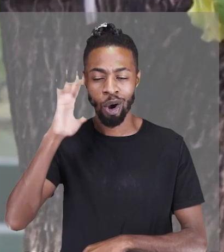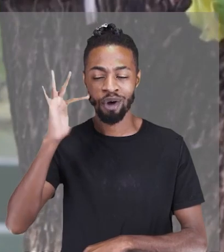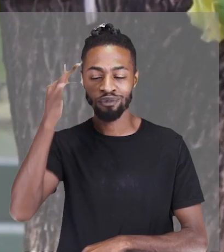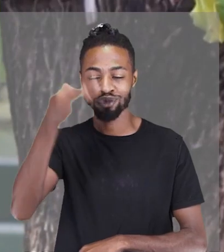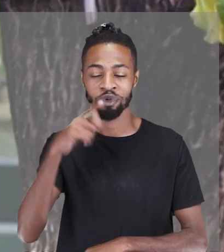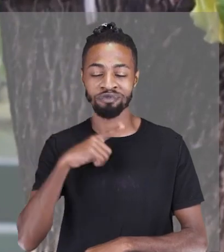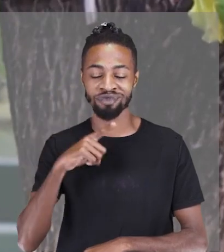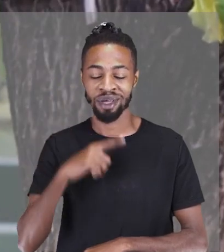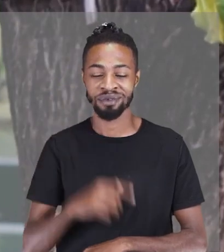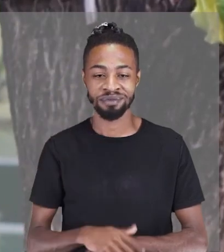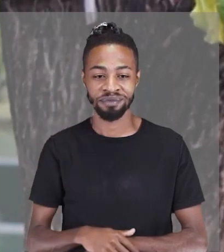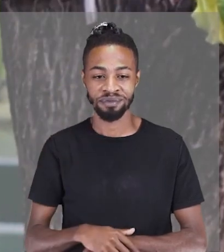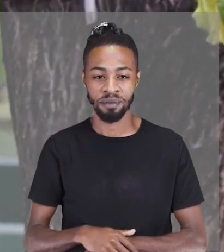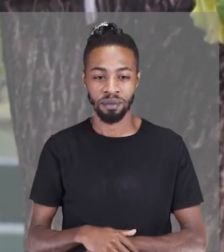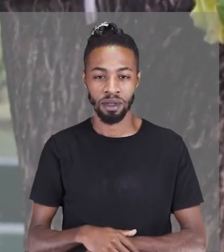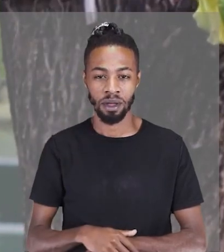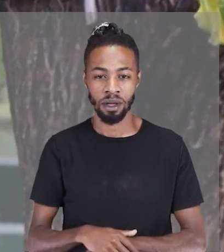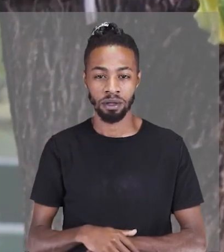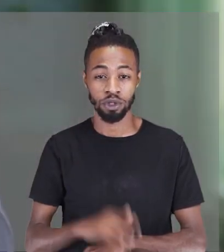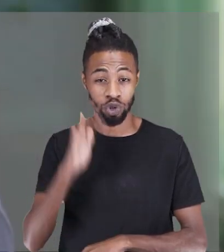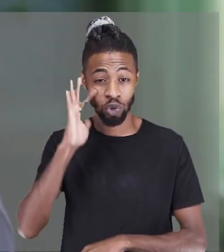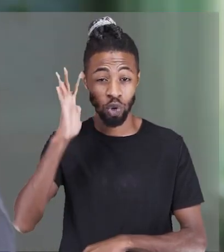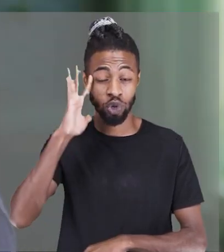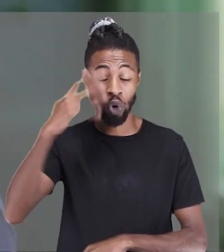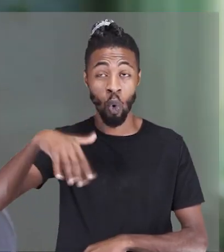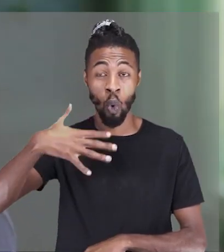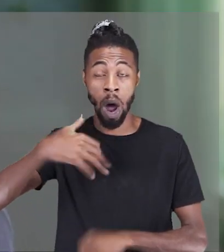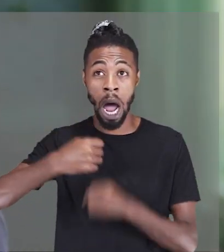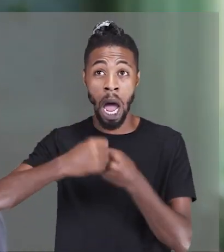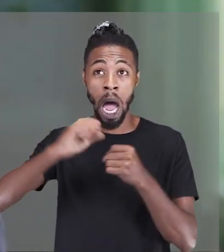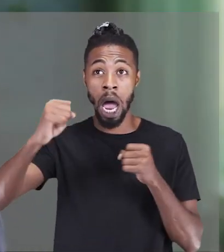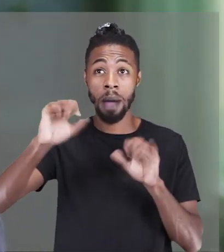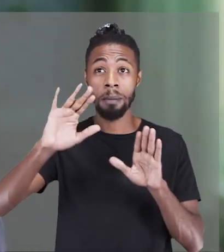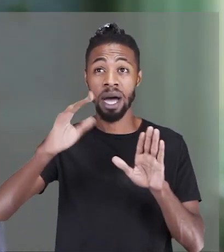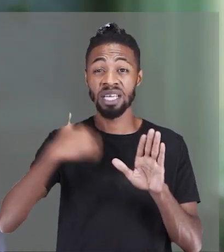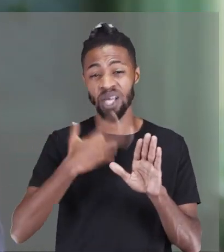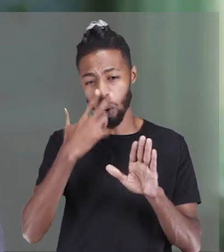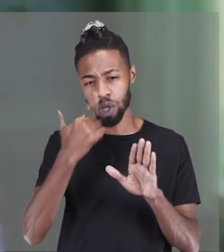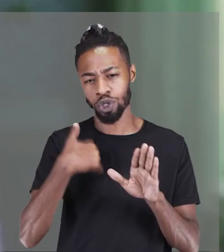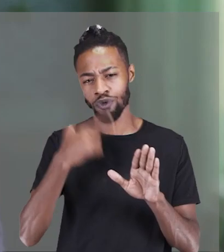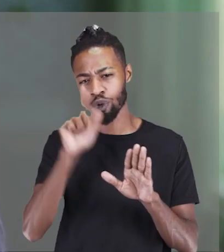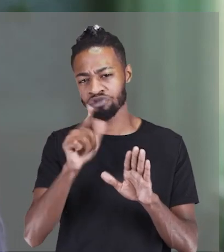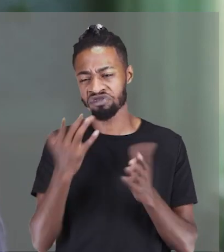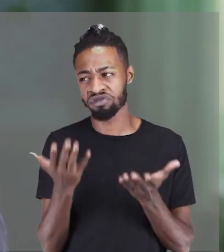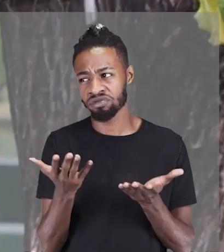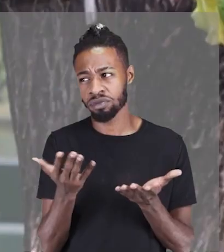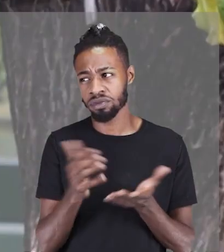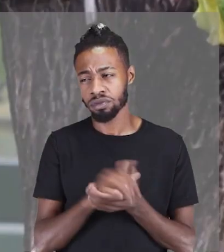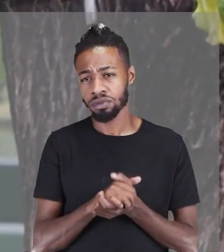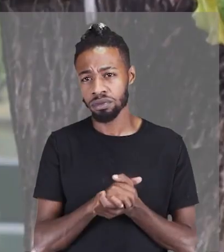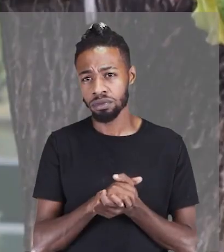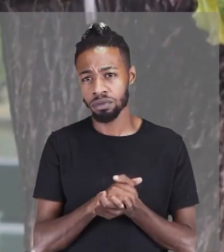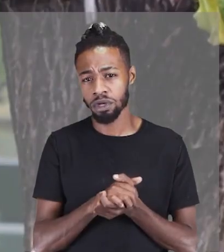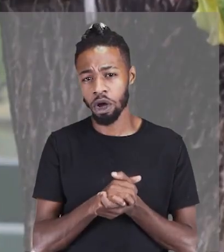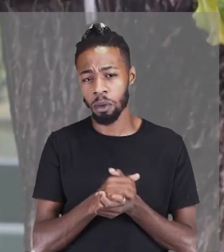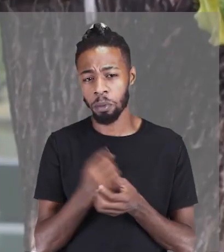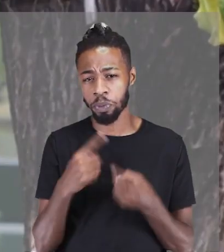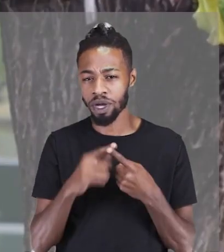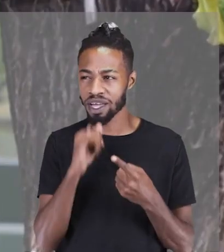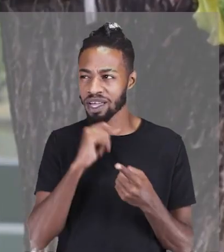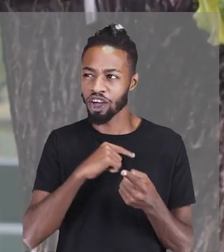Eu tenho sonhos para o futuro. Meus sonhos são um pouco grandes, mas eu acho que eu vou conseguir,